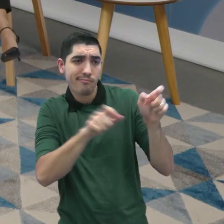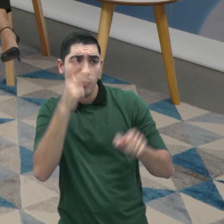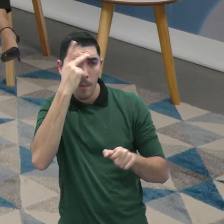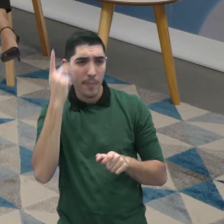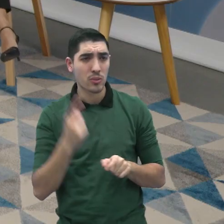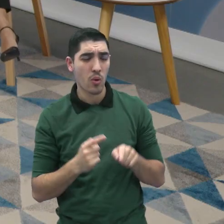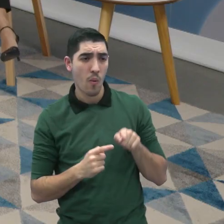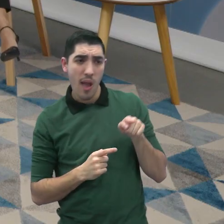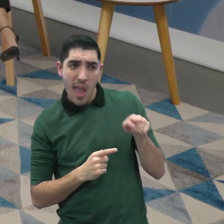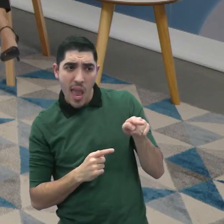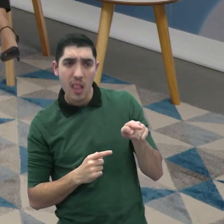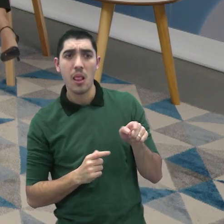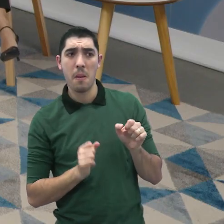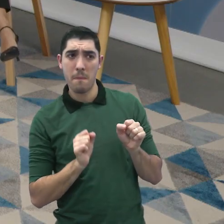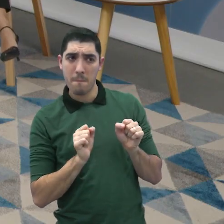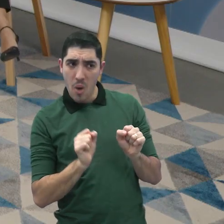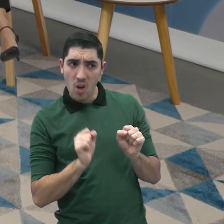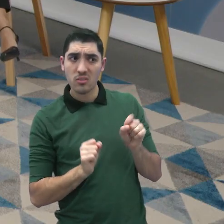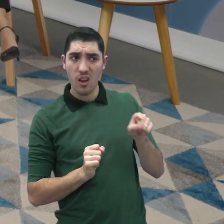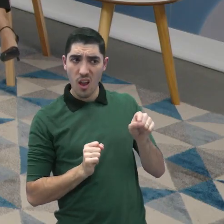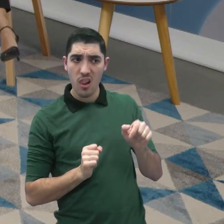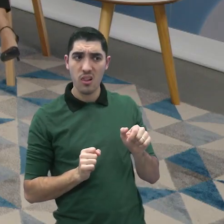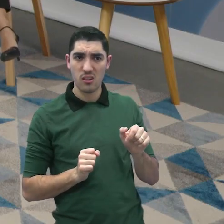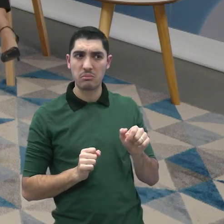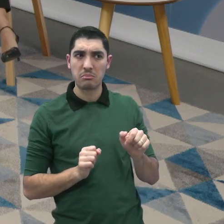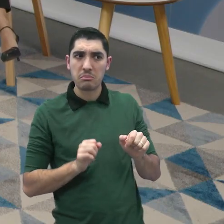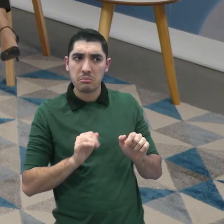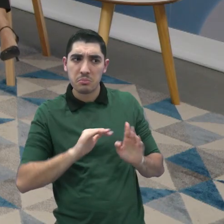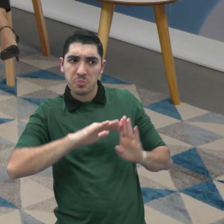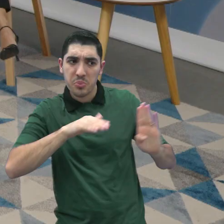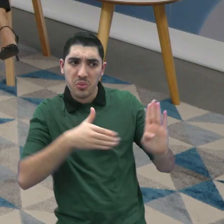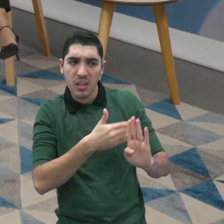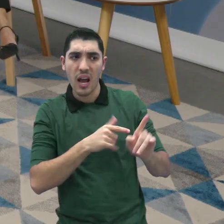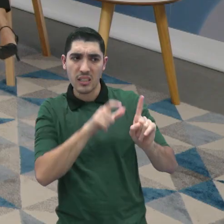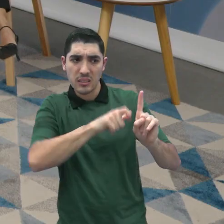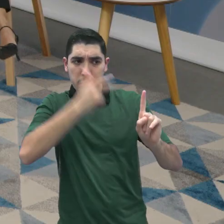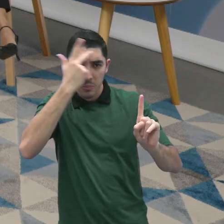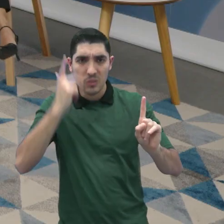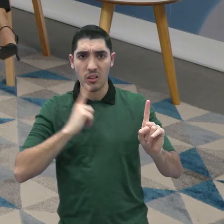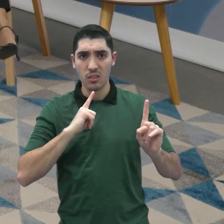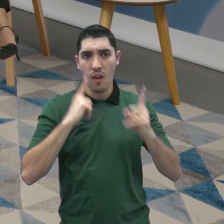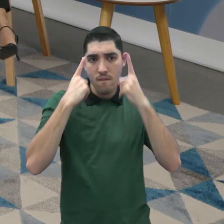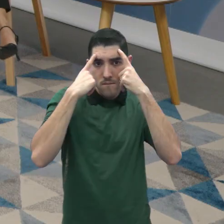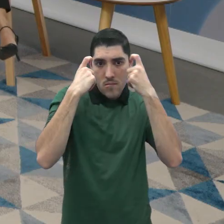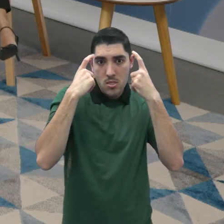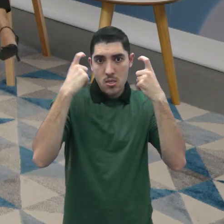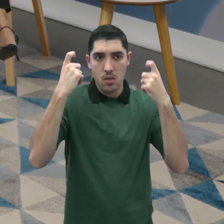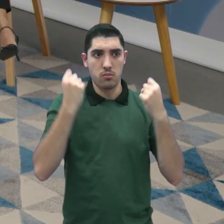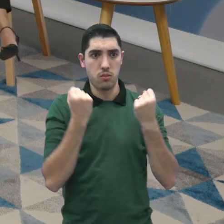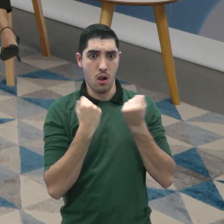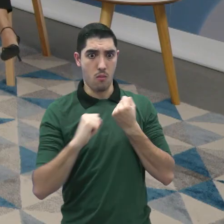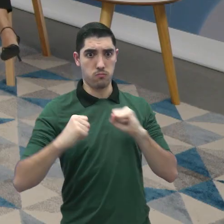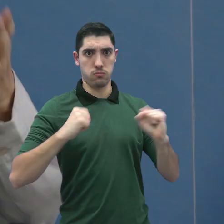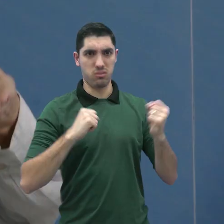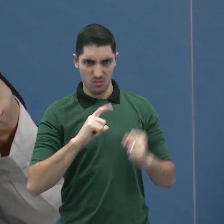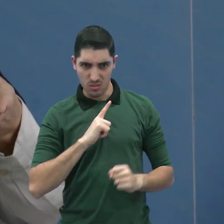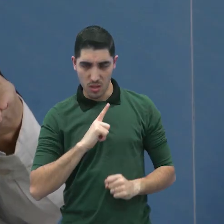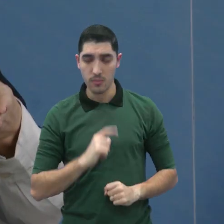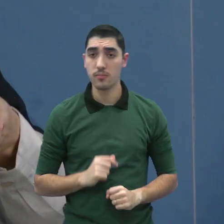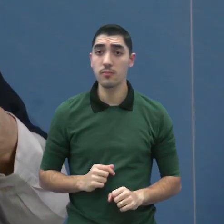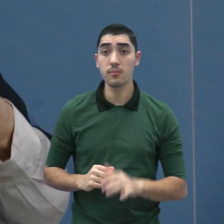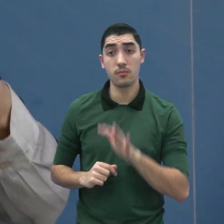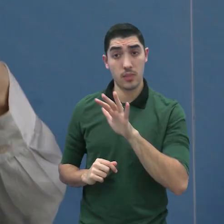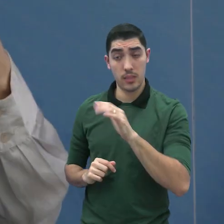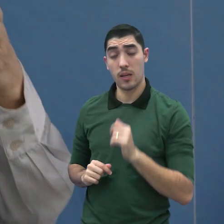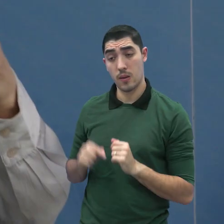são mais propensas a desenvolver uma agressividade, por exemplo, nesse caso? Eu acho que o